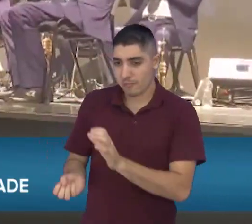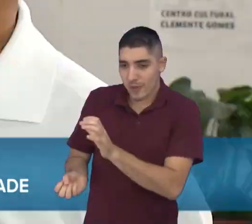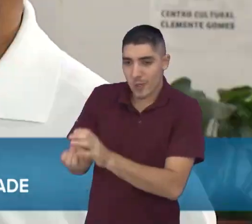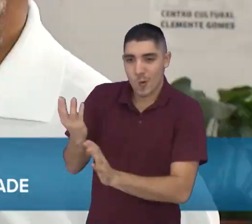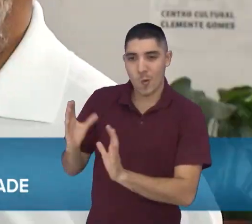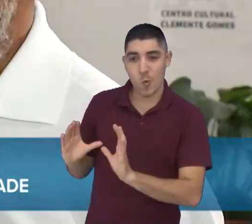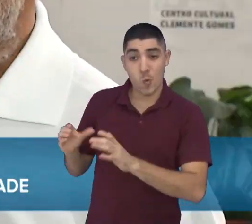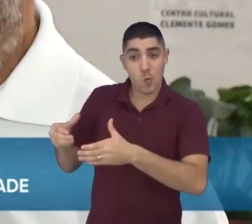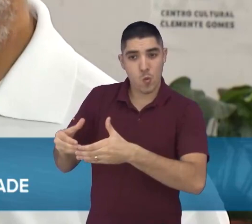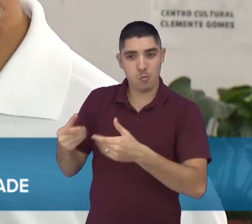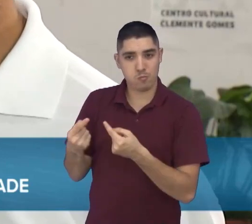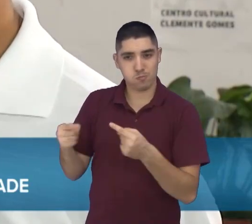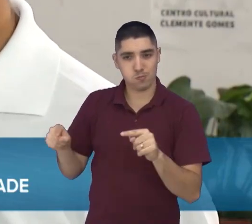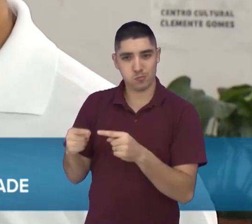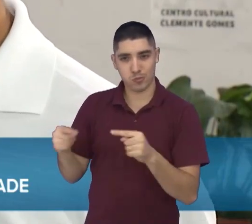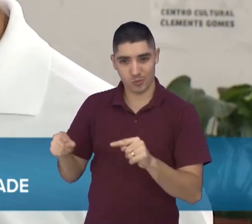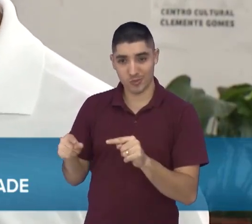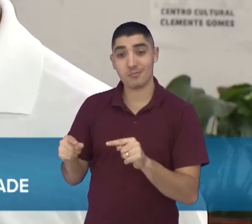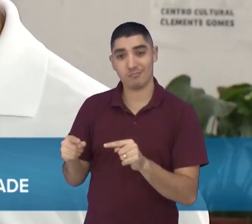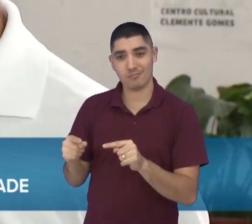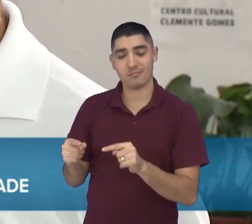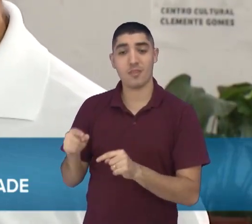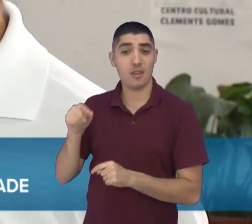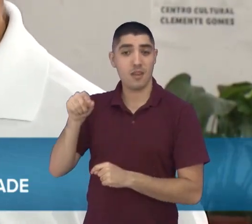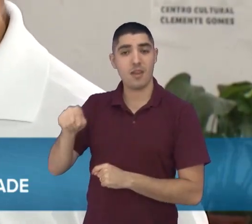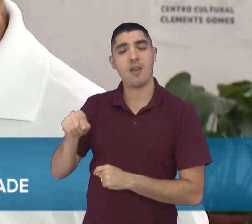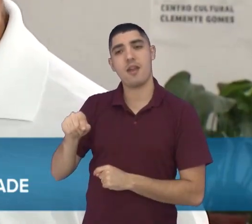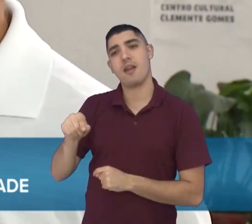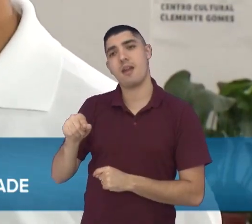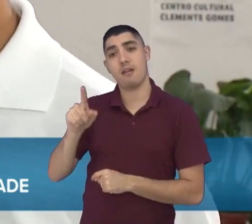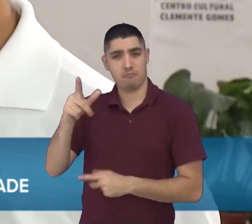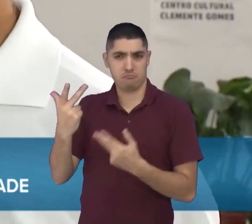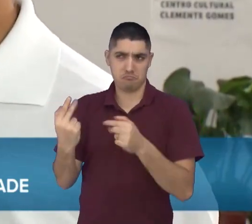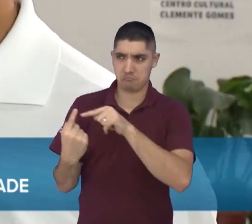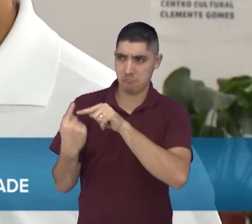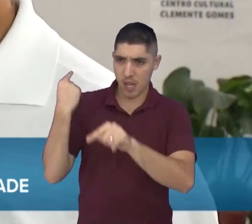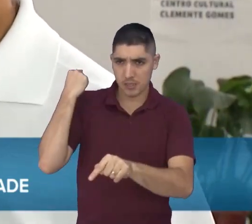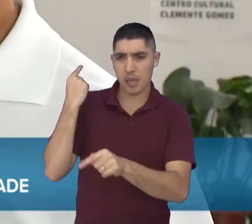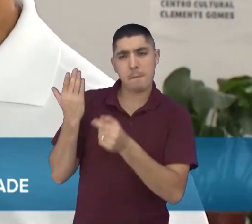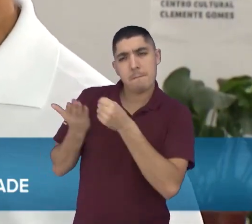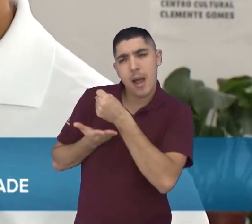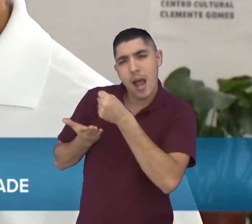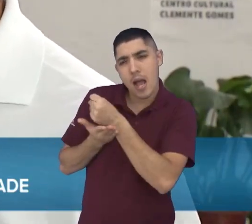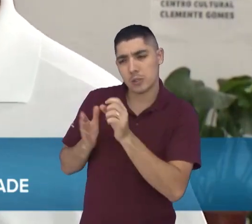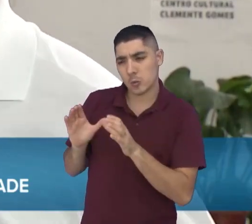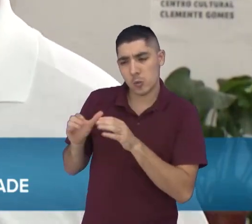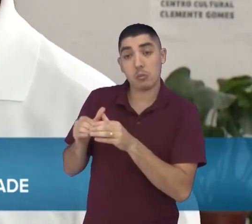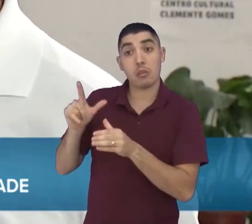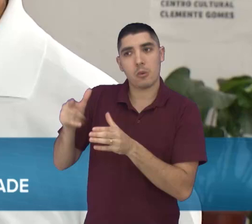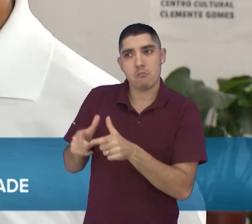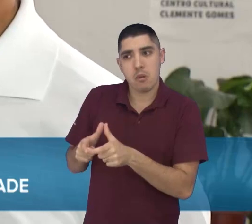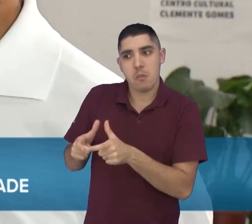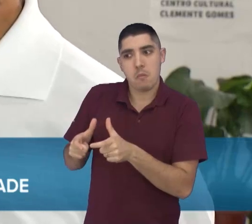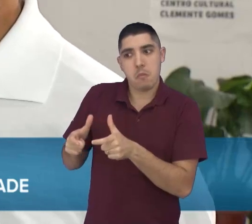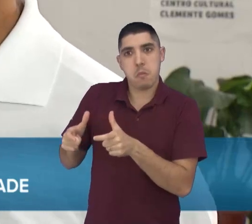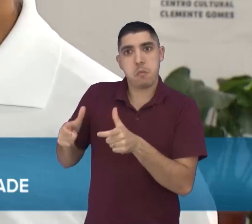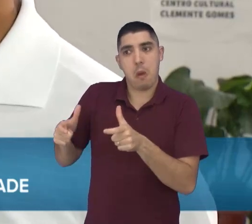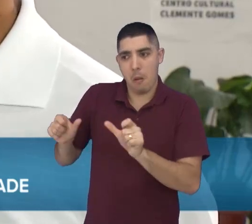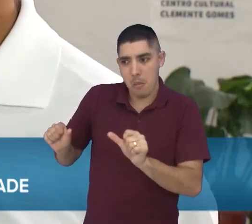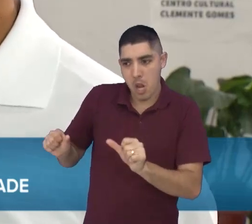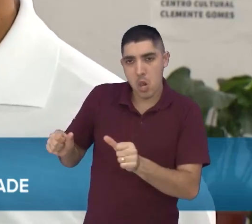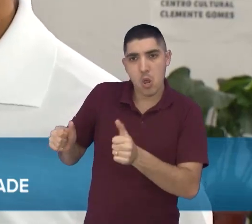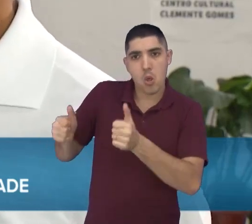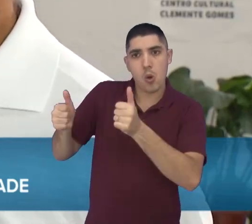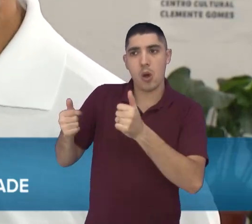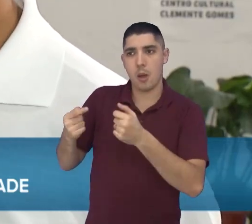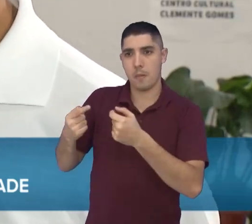né, com a configuração básica mesmo na época. Né, depois ela foi aumentando, foi melhorando as instrumentações,